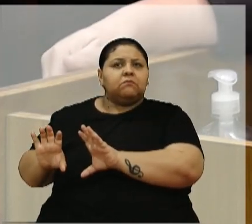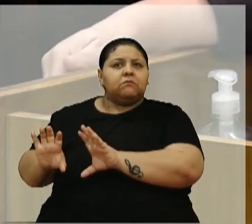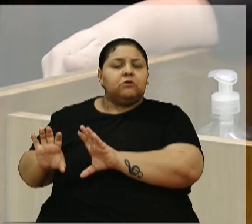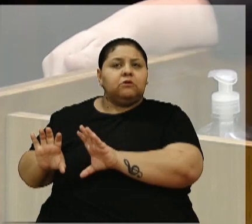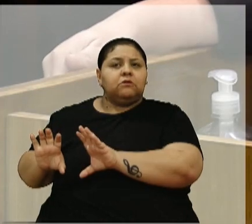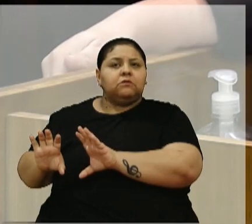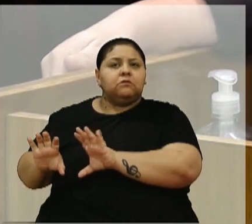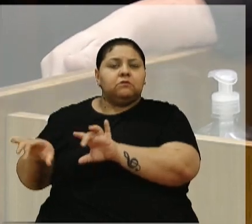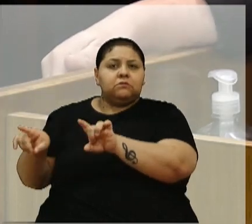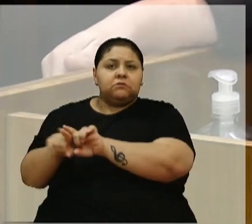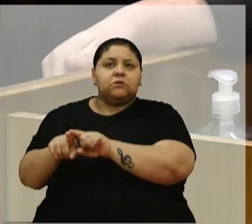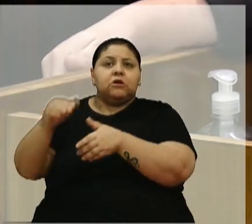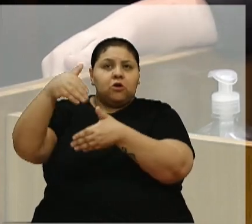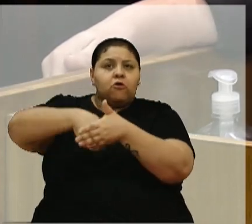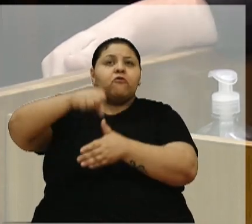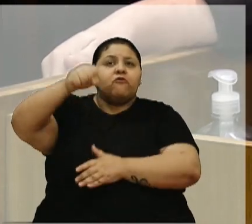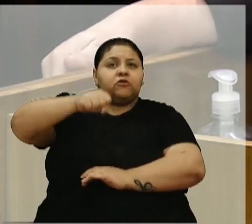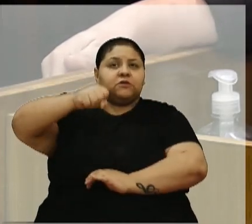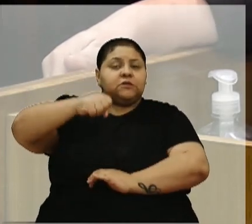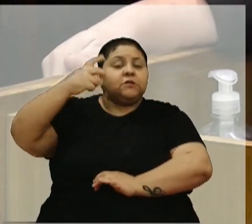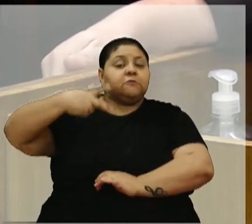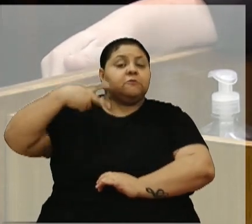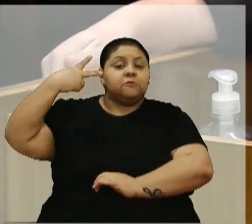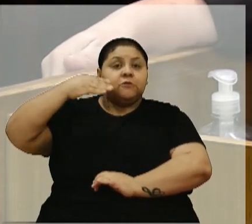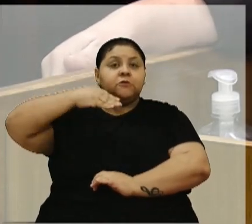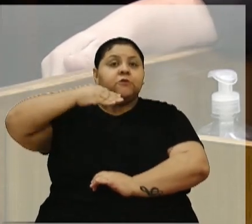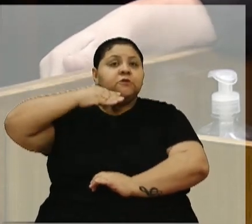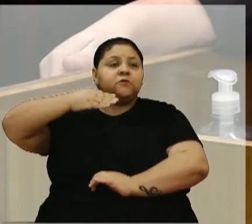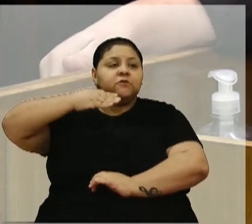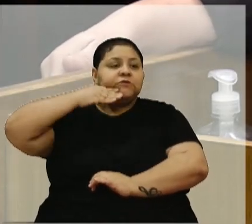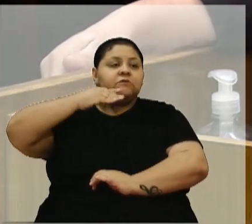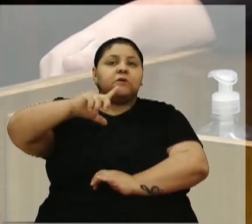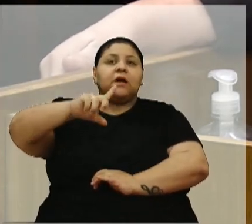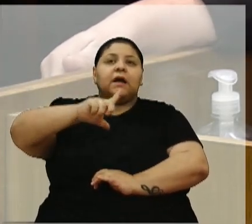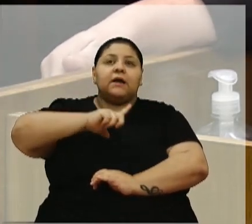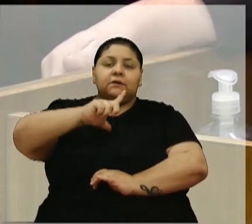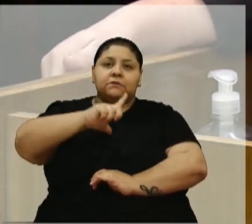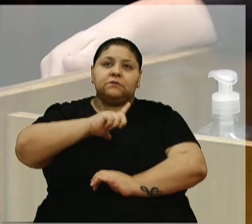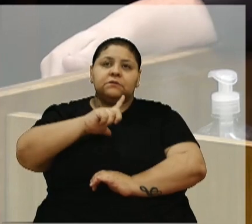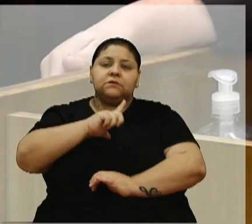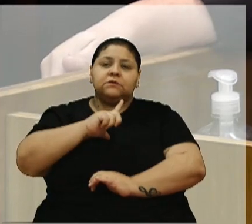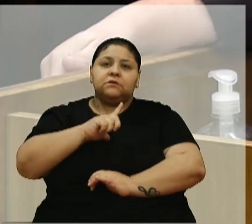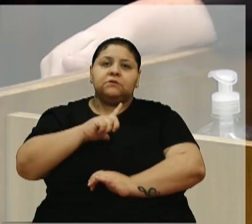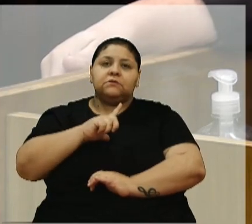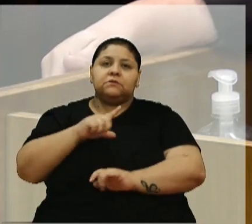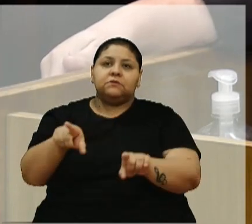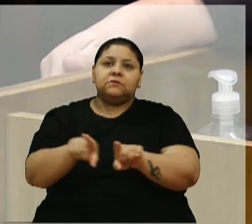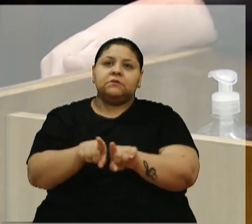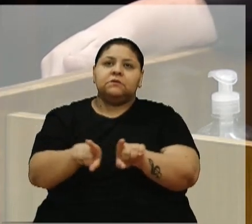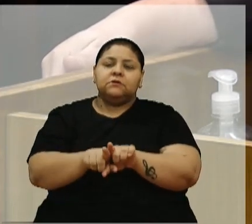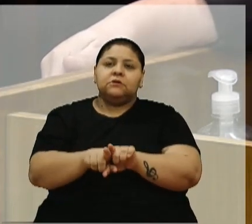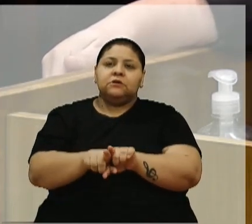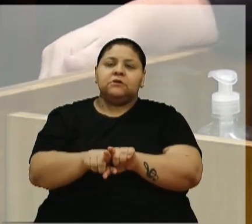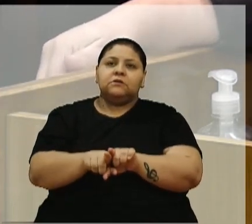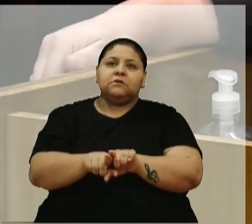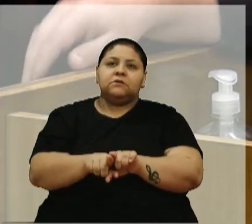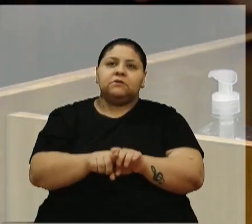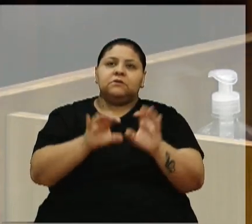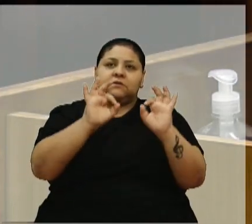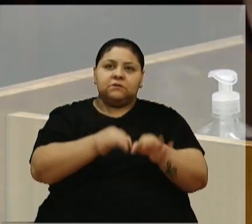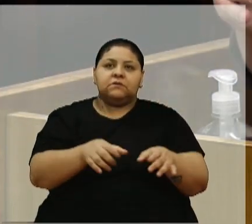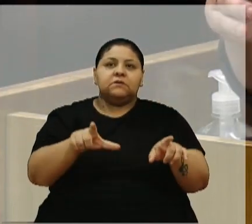imparcialidade. Então eu voto sim, vereador Bortola, porque nós temos que ser imparcial. Se errou, tem que ser penalizado. E se acertou, a gente